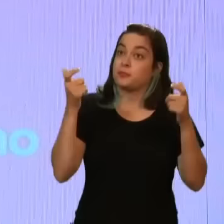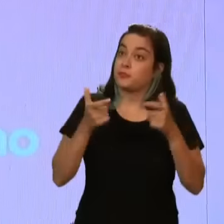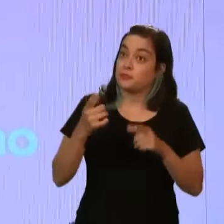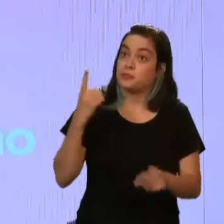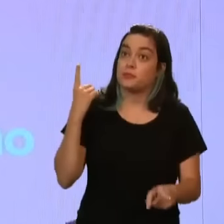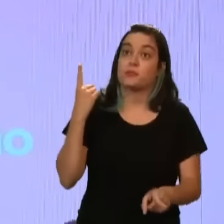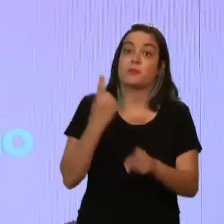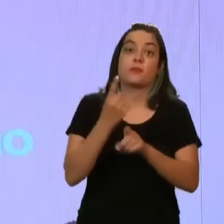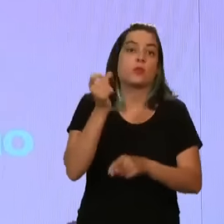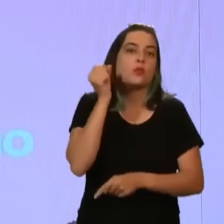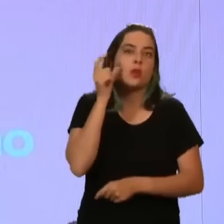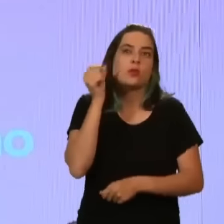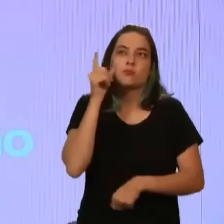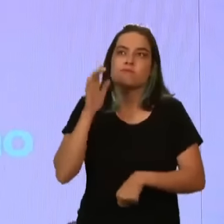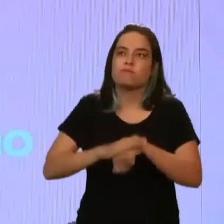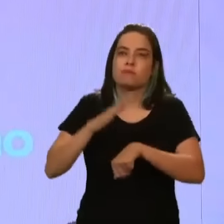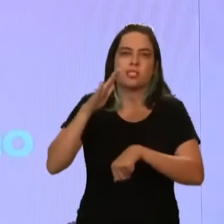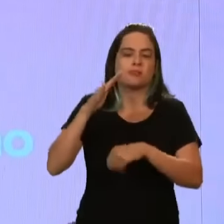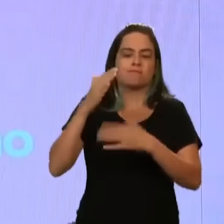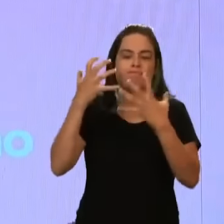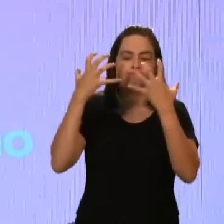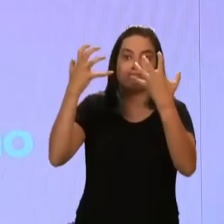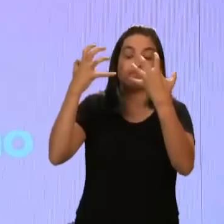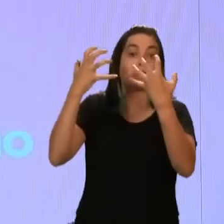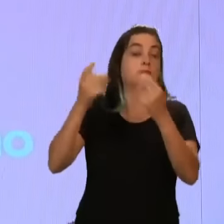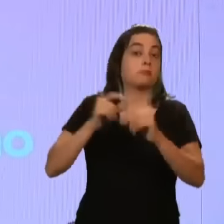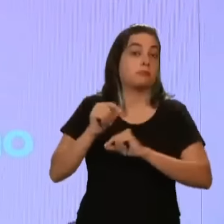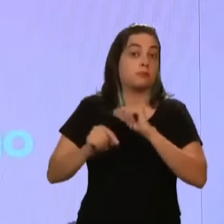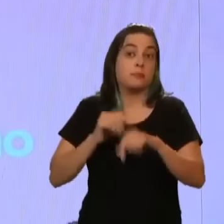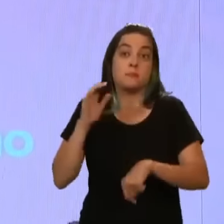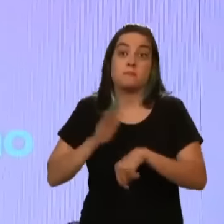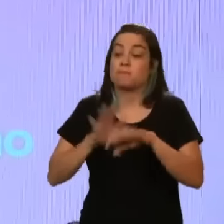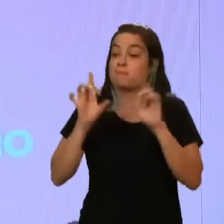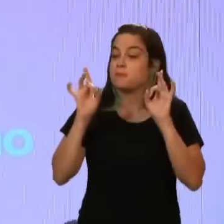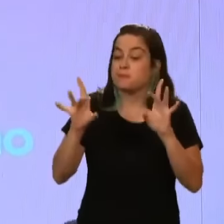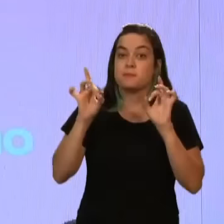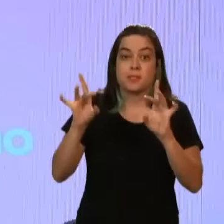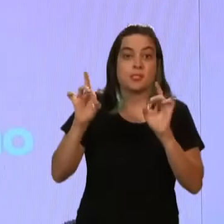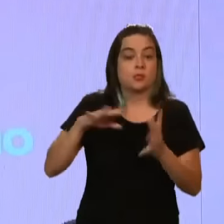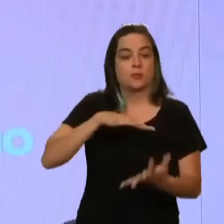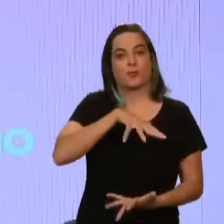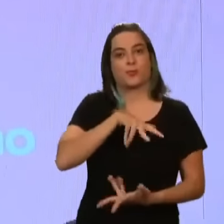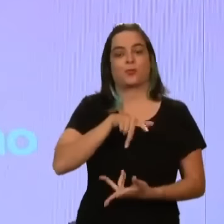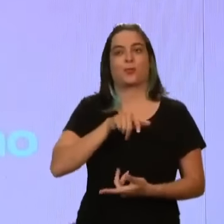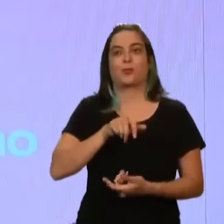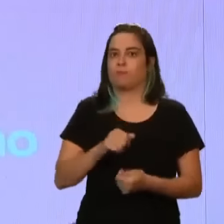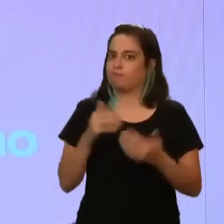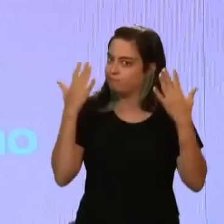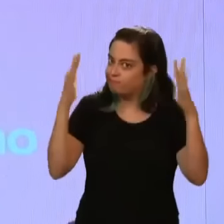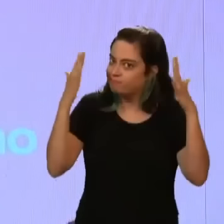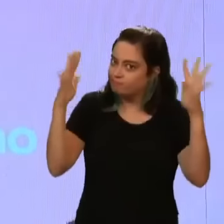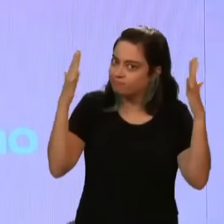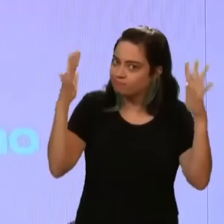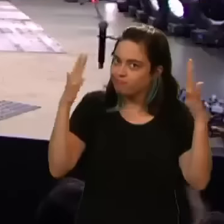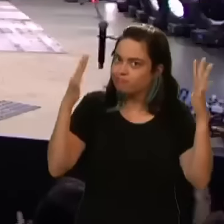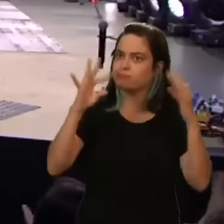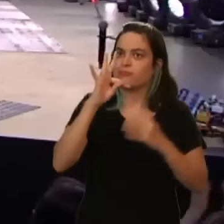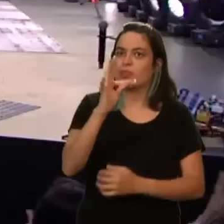turmalina tem um azul mais intenso, considerada a turmalina mais preciosa do mundo. Vamos aplaudir aí